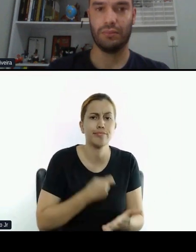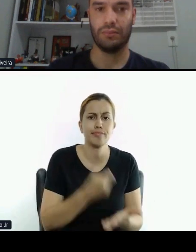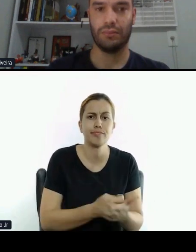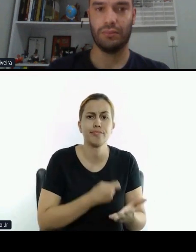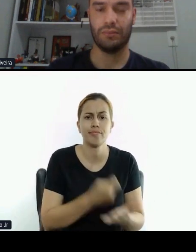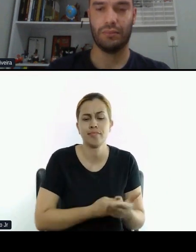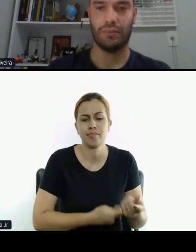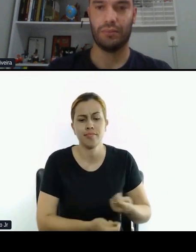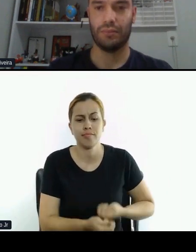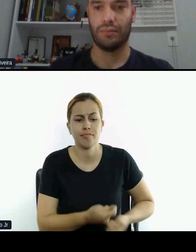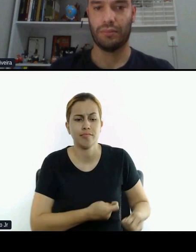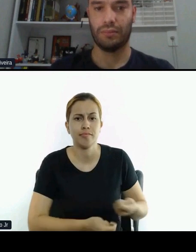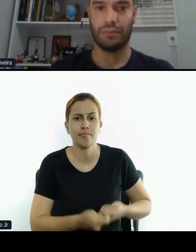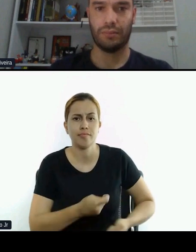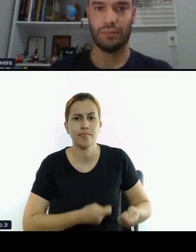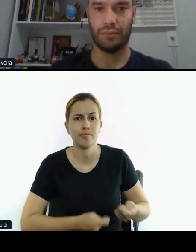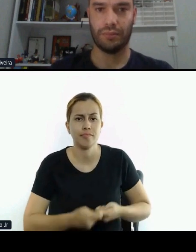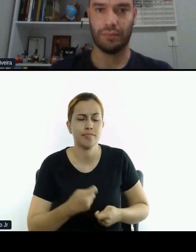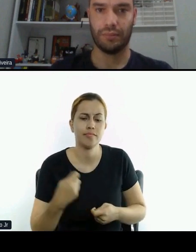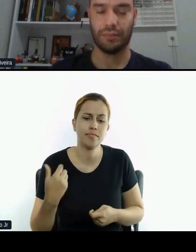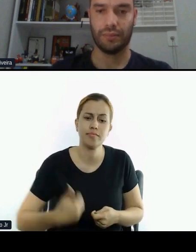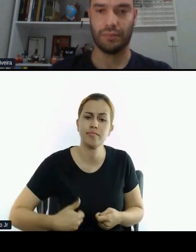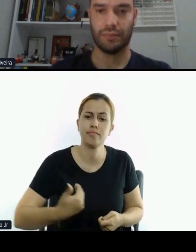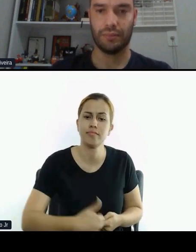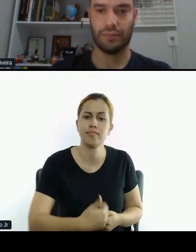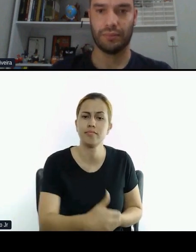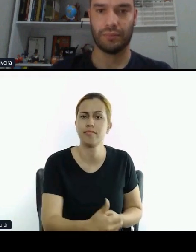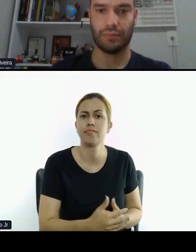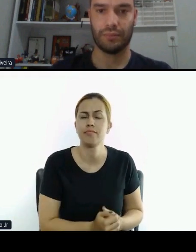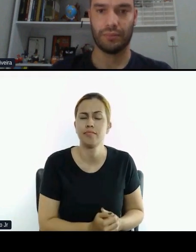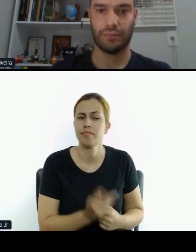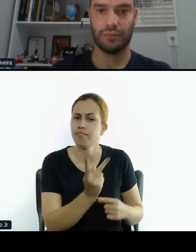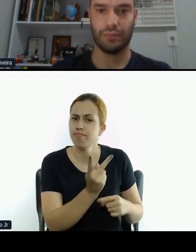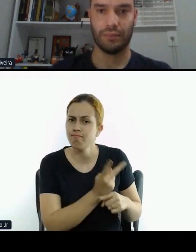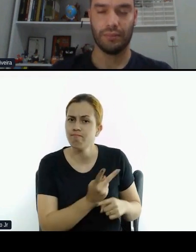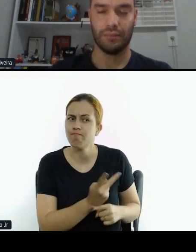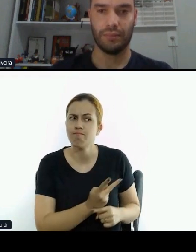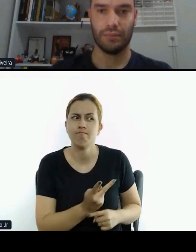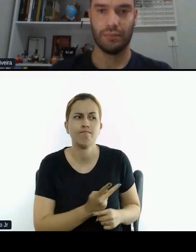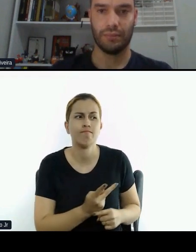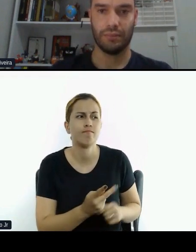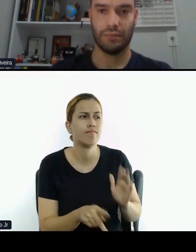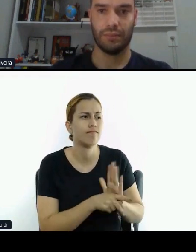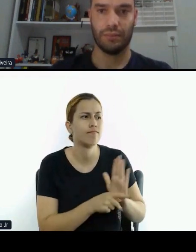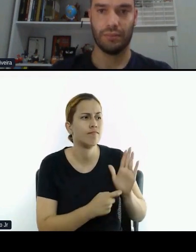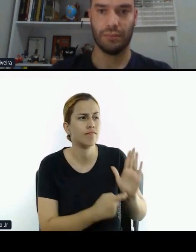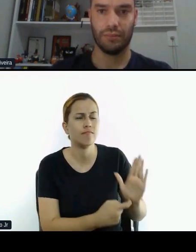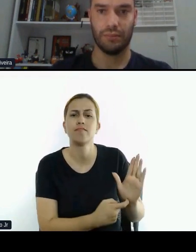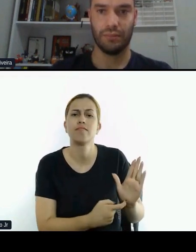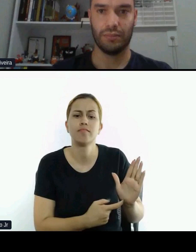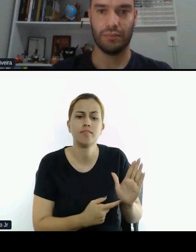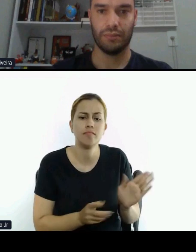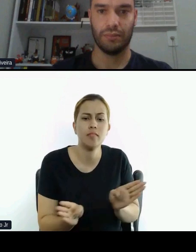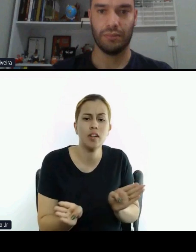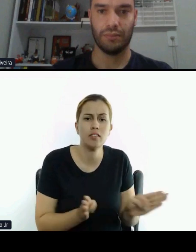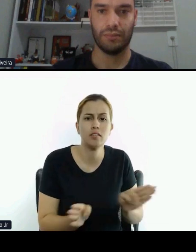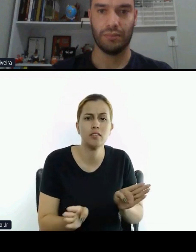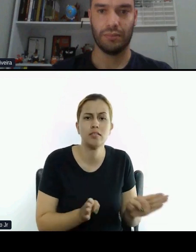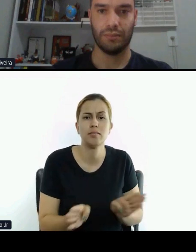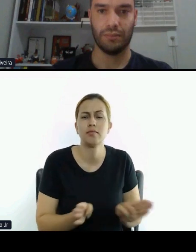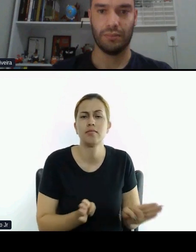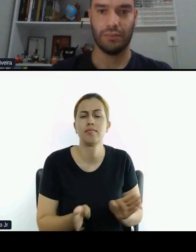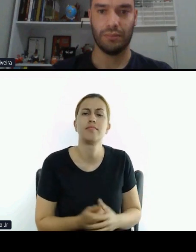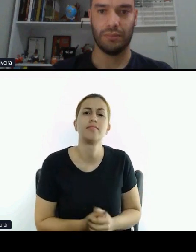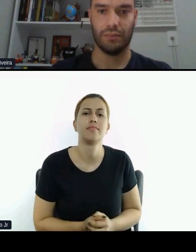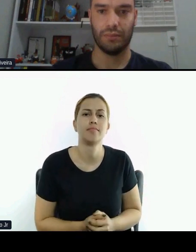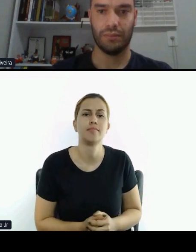Leva a ações realmente em busca, nesse caso aí específico, para acessibilidade. Um belo dia, a Lei